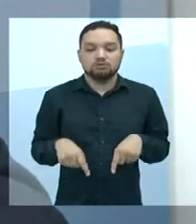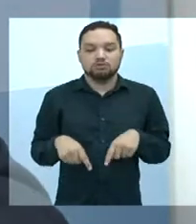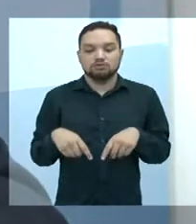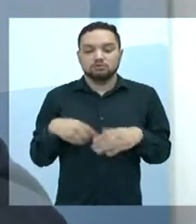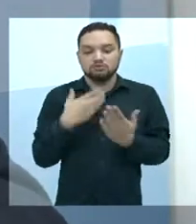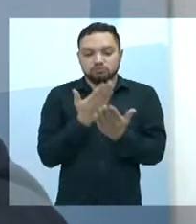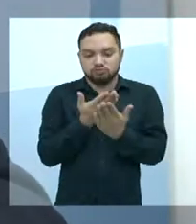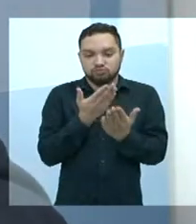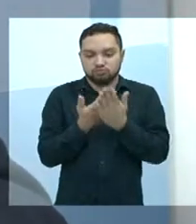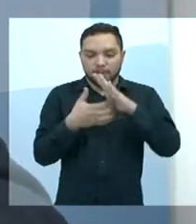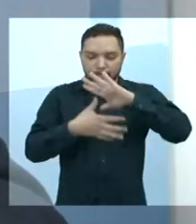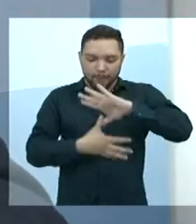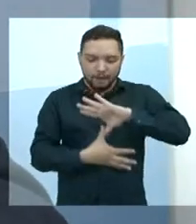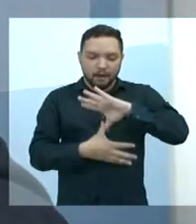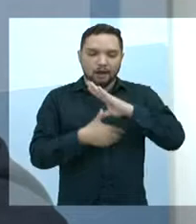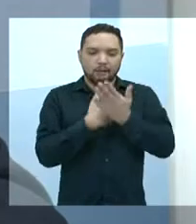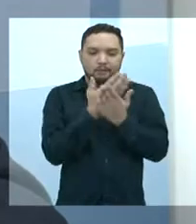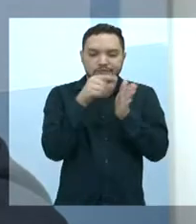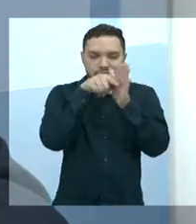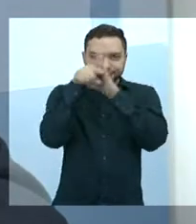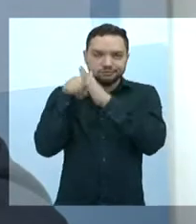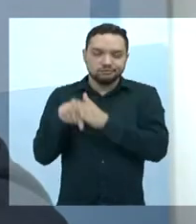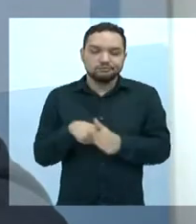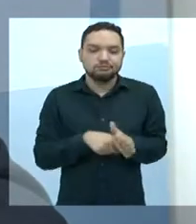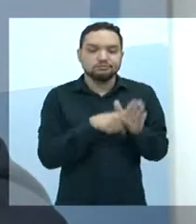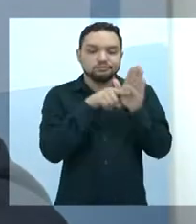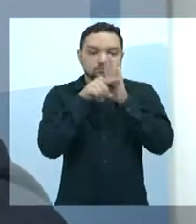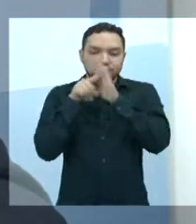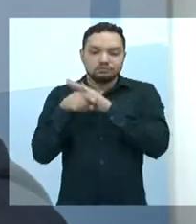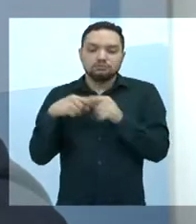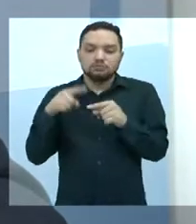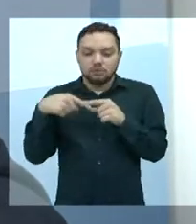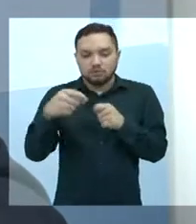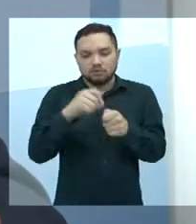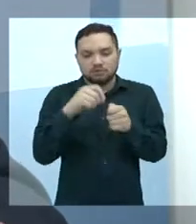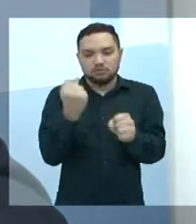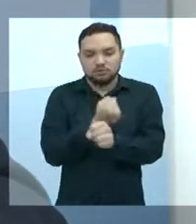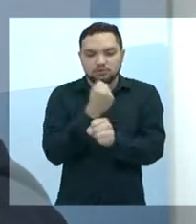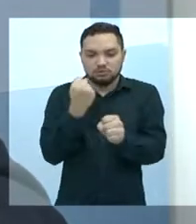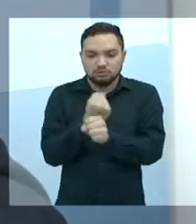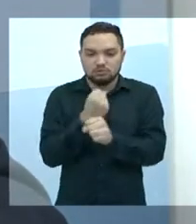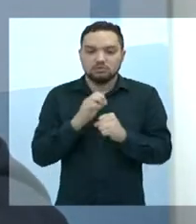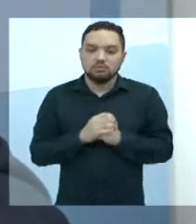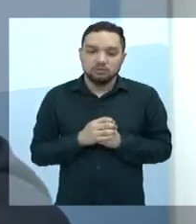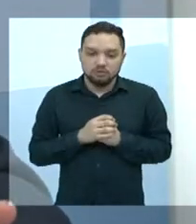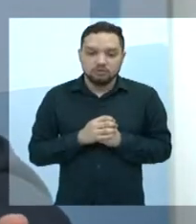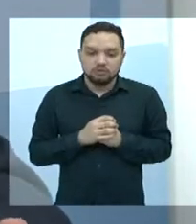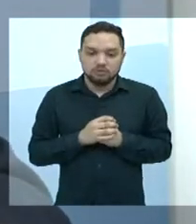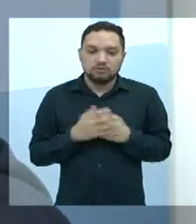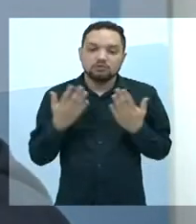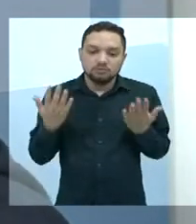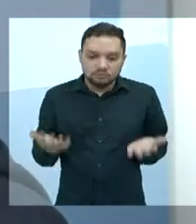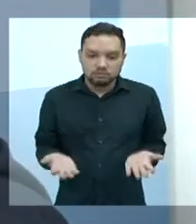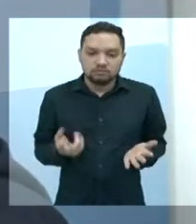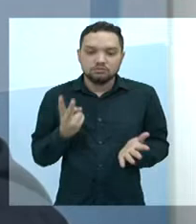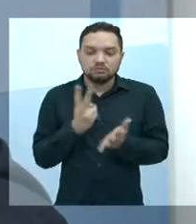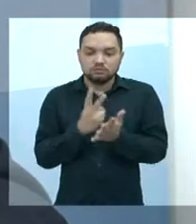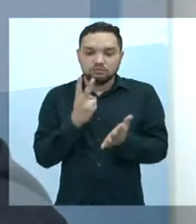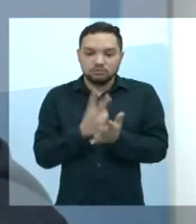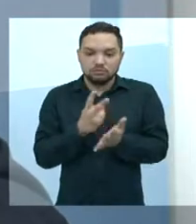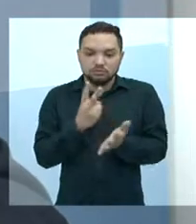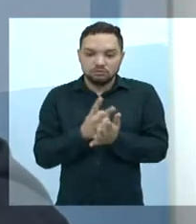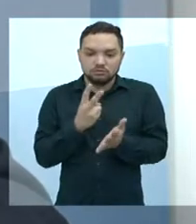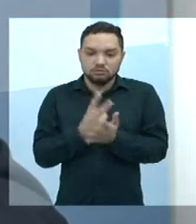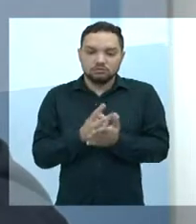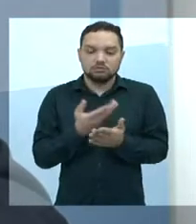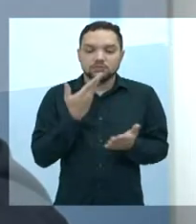estudo naquela área, e posterior você executar a obra. Então, geralmente, toda solicitação, ela